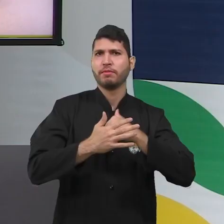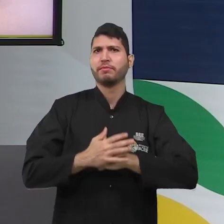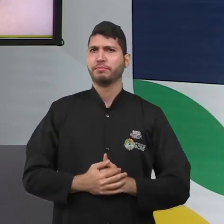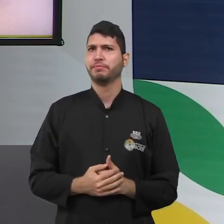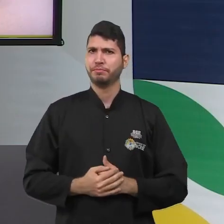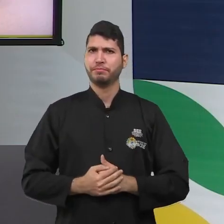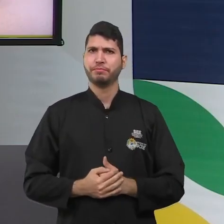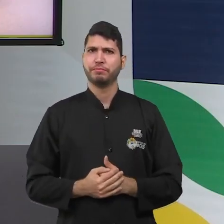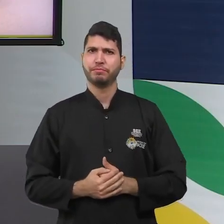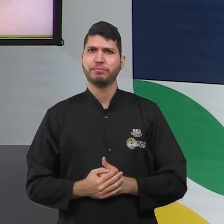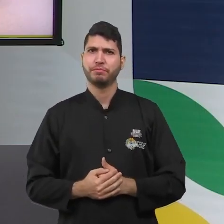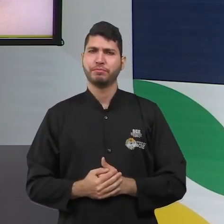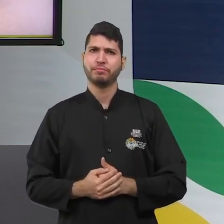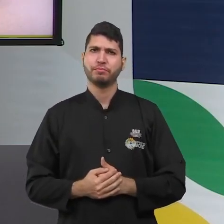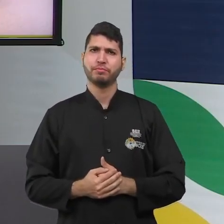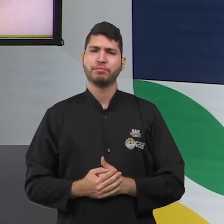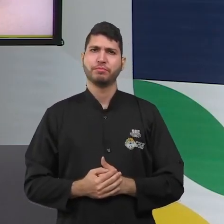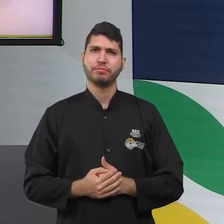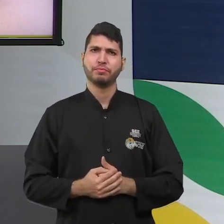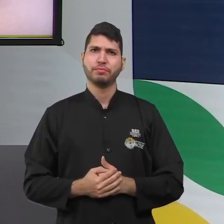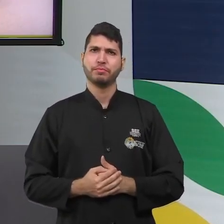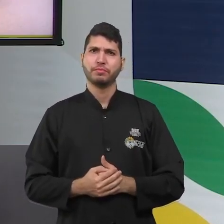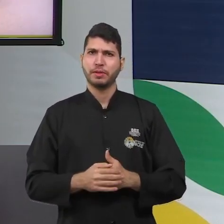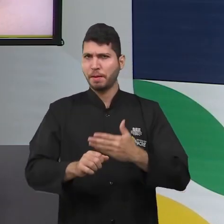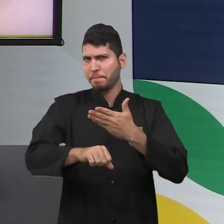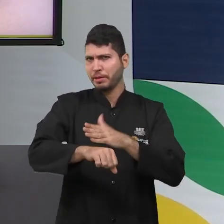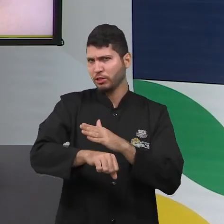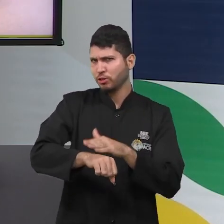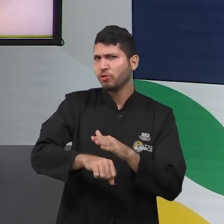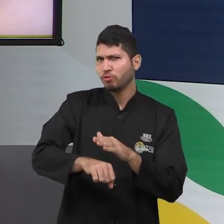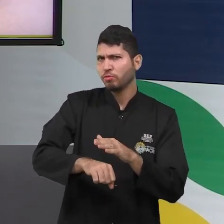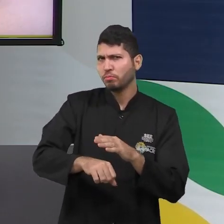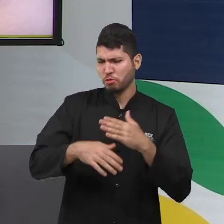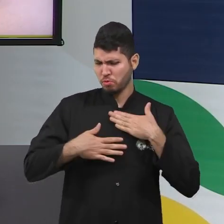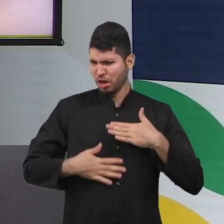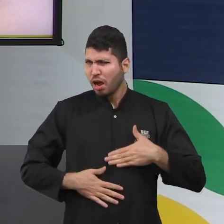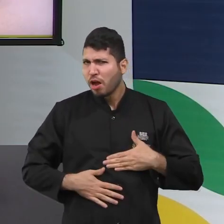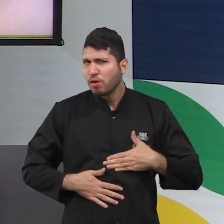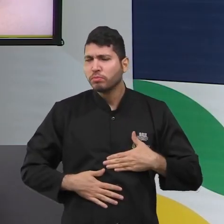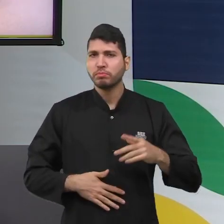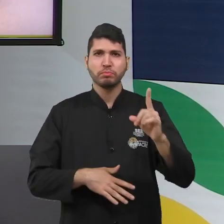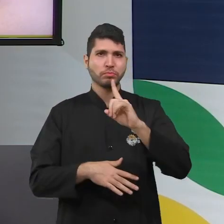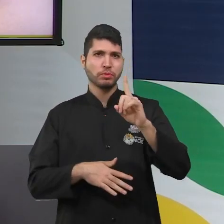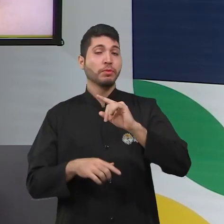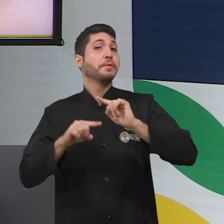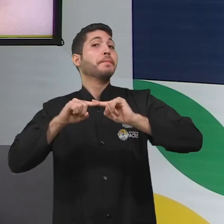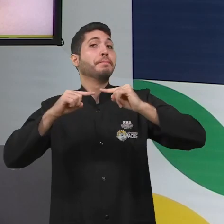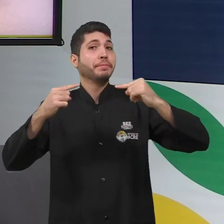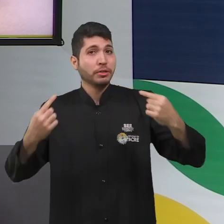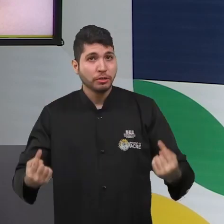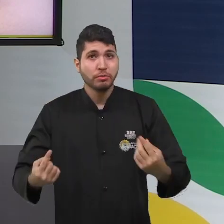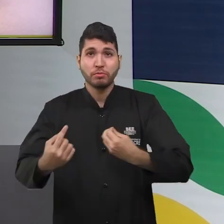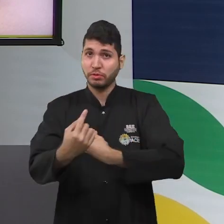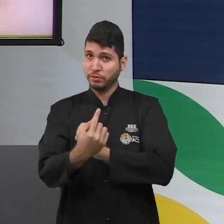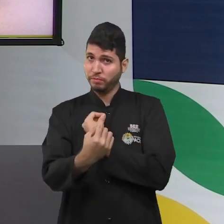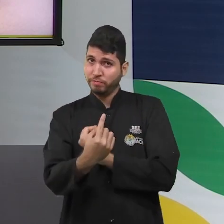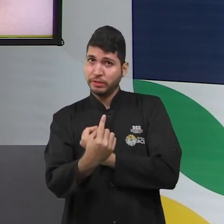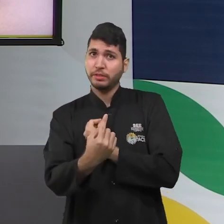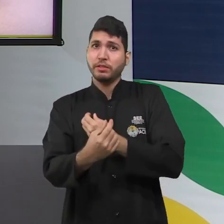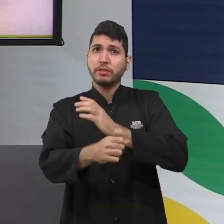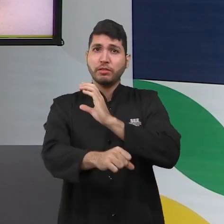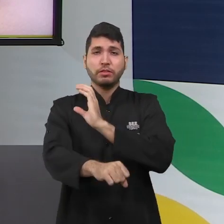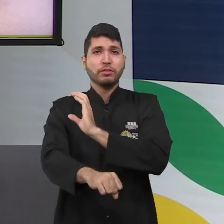alusão efetivamente com a prática corporal, mas vai fazer uma conexão com as vivências culturais de